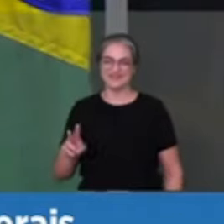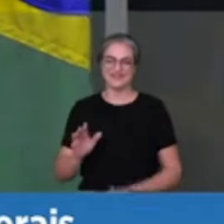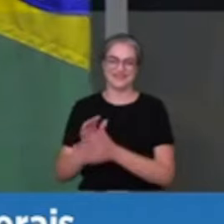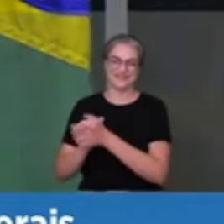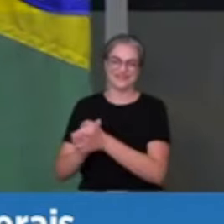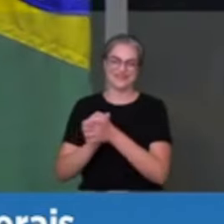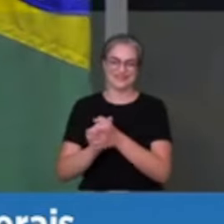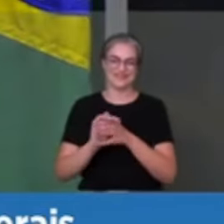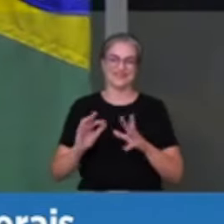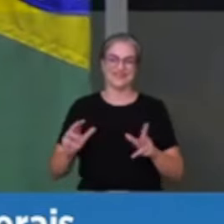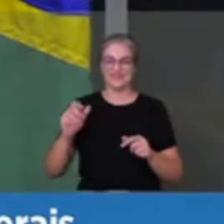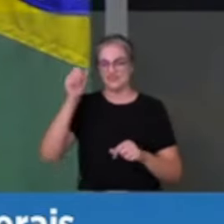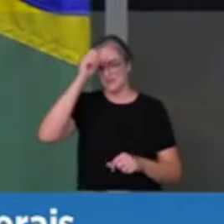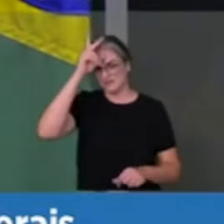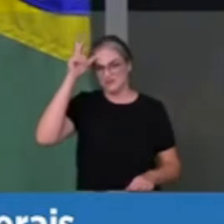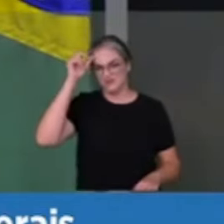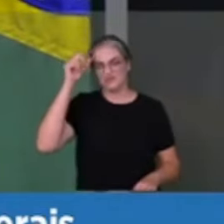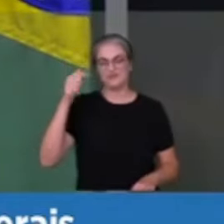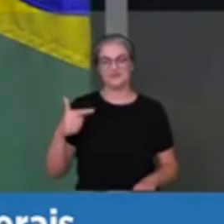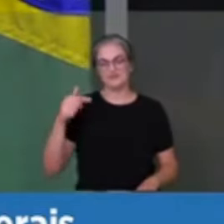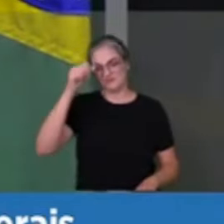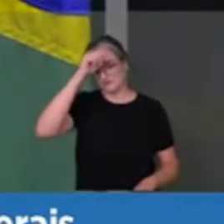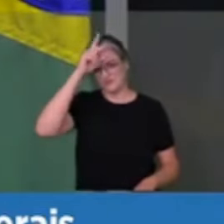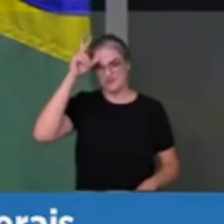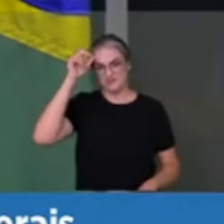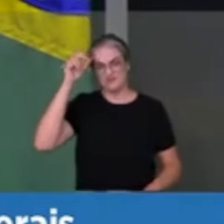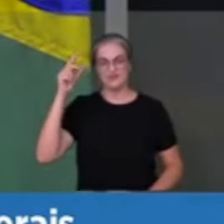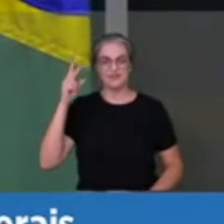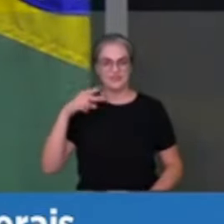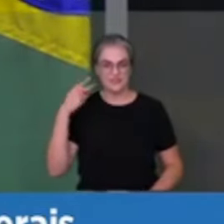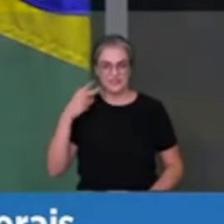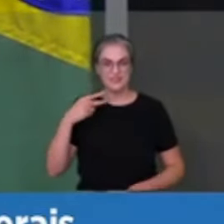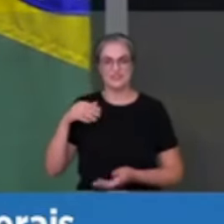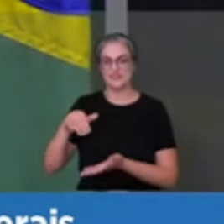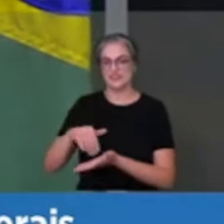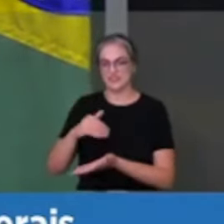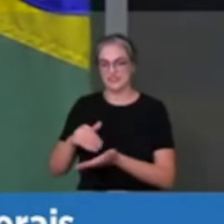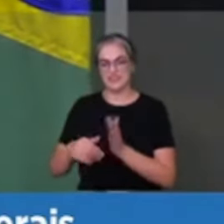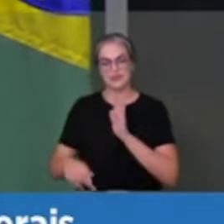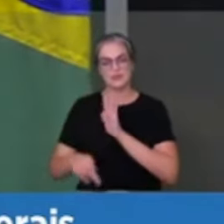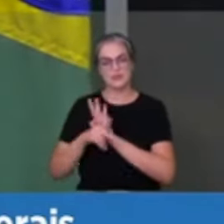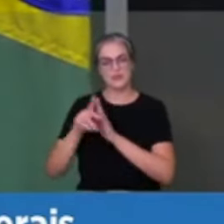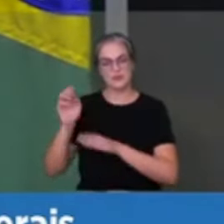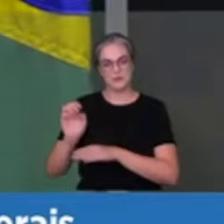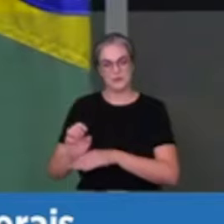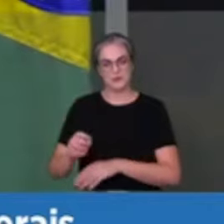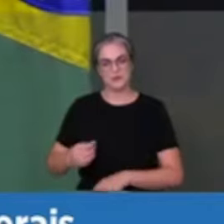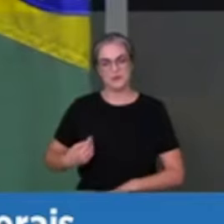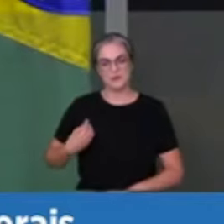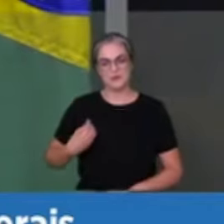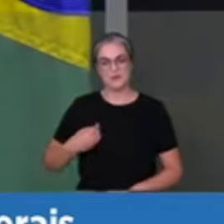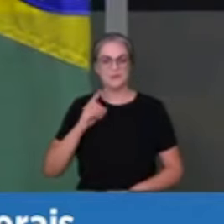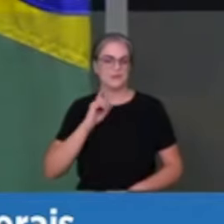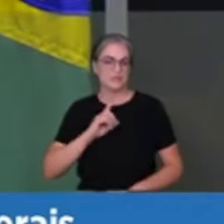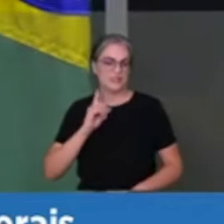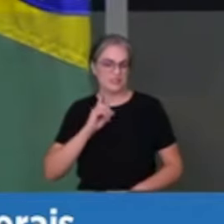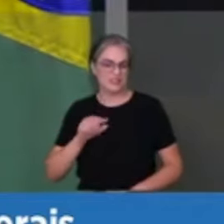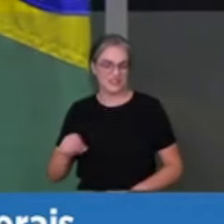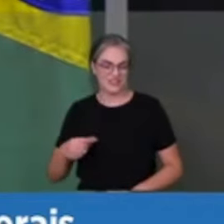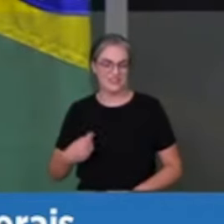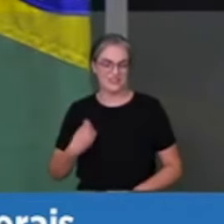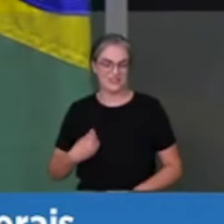vice-prefeitos vereadores secretários de Minas Gerais que aqui estão presentes cidade de